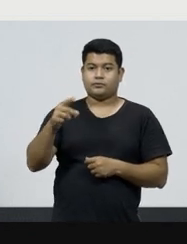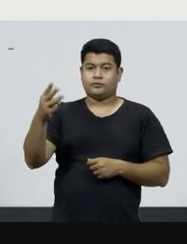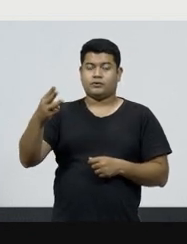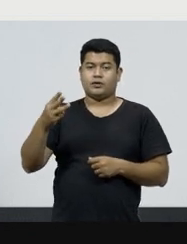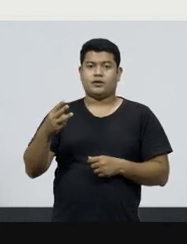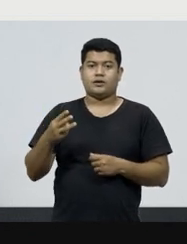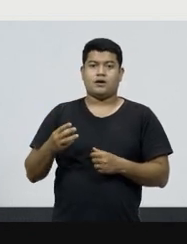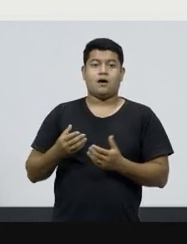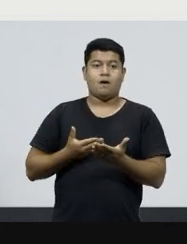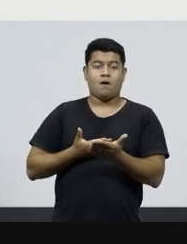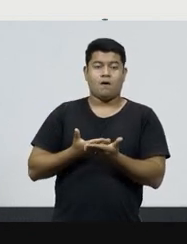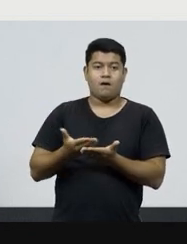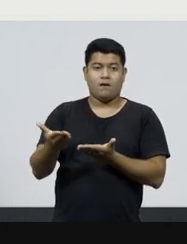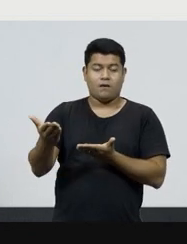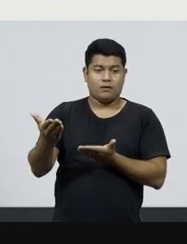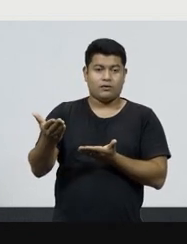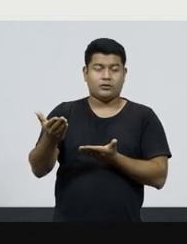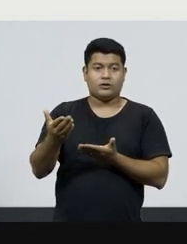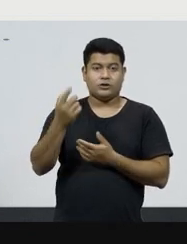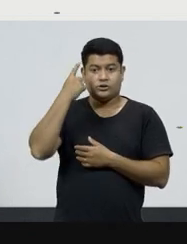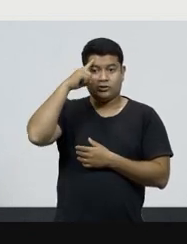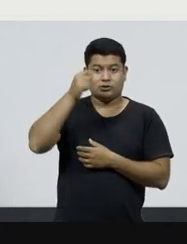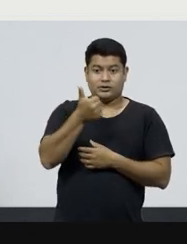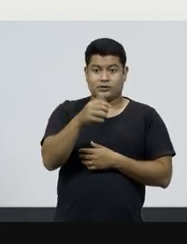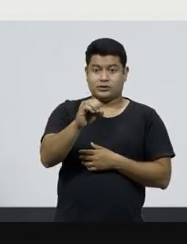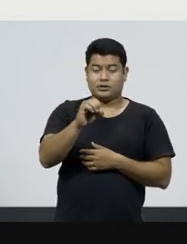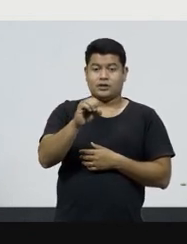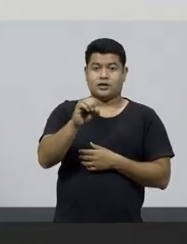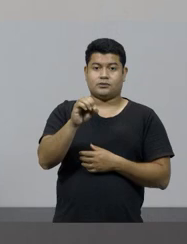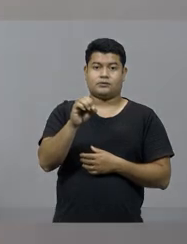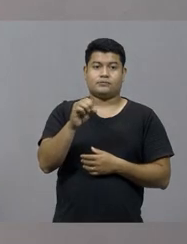o final de amanhã, no início do dia 10/3.